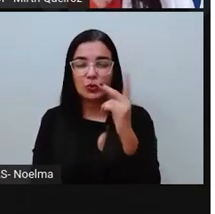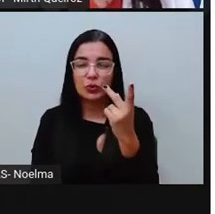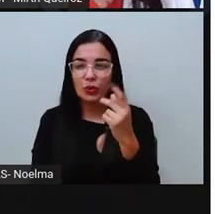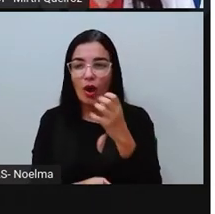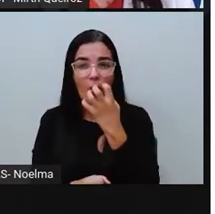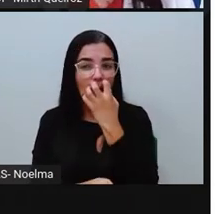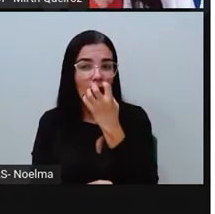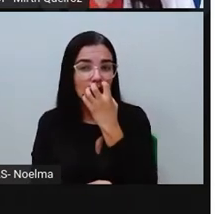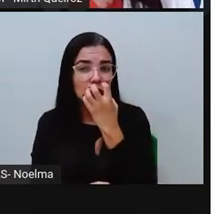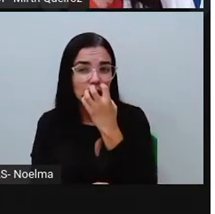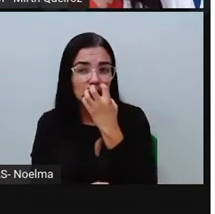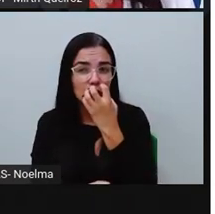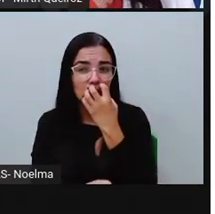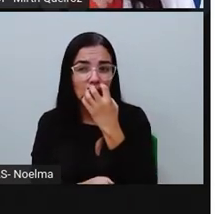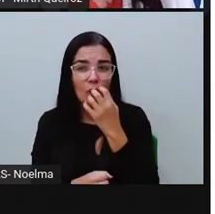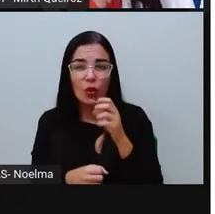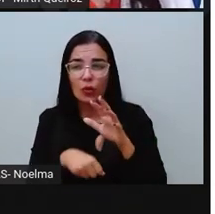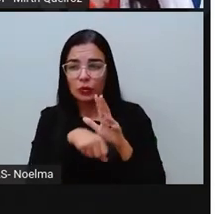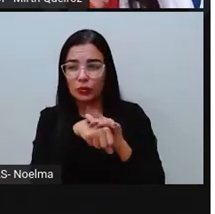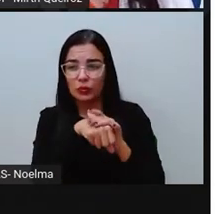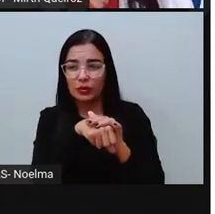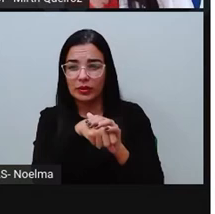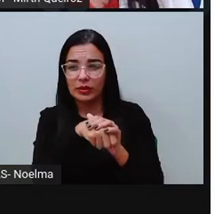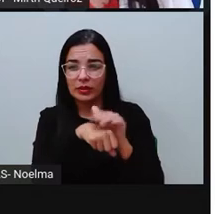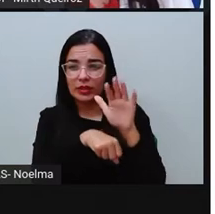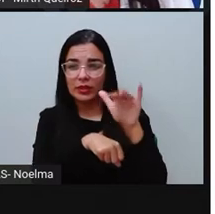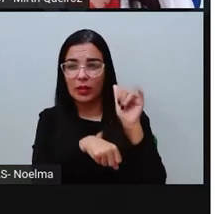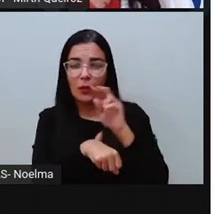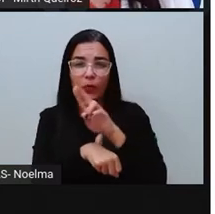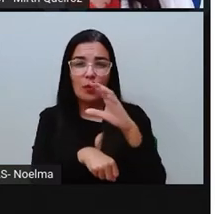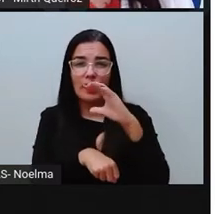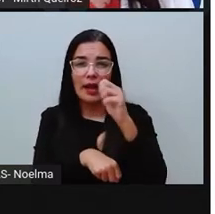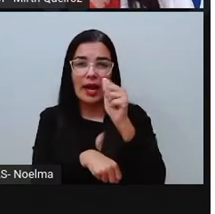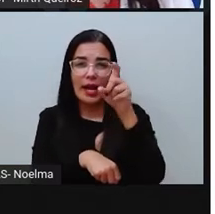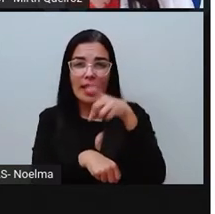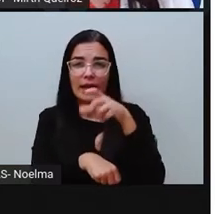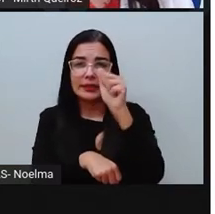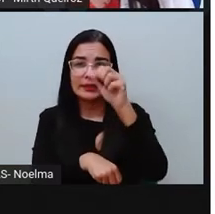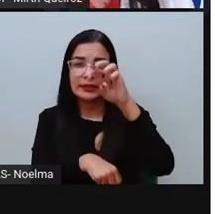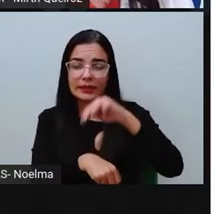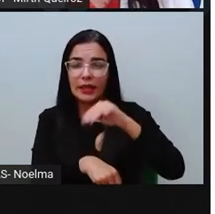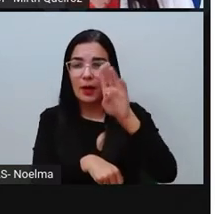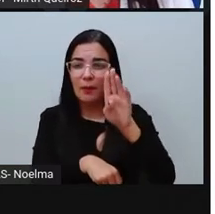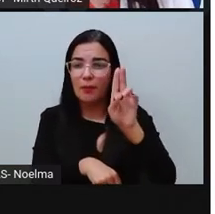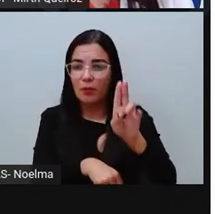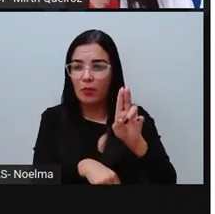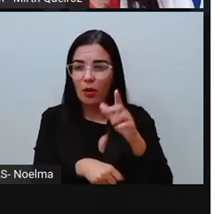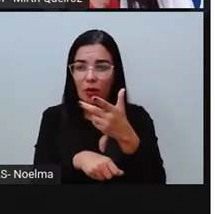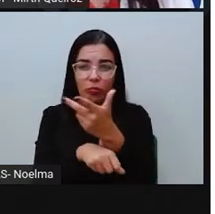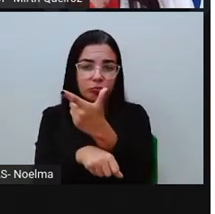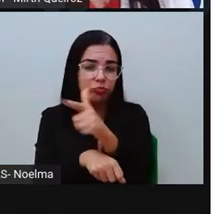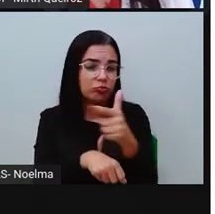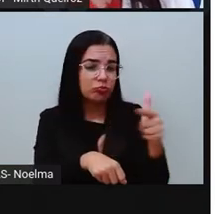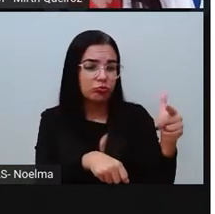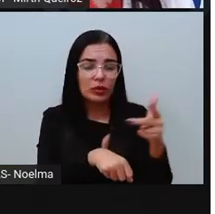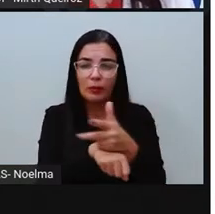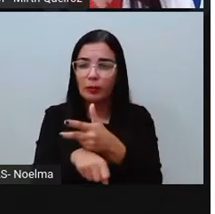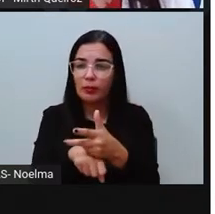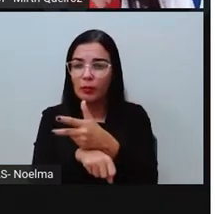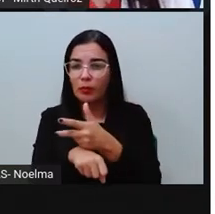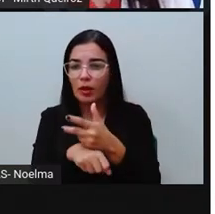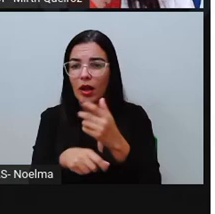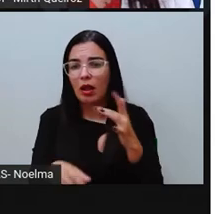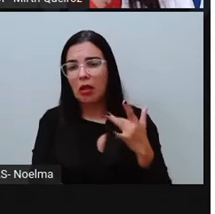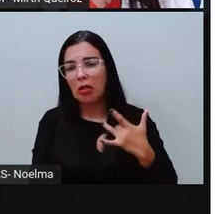que se chama Caxambu. Outras coisas ninguém procura porque não acha. Coitado